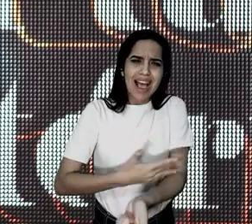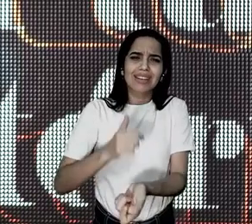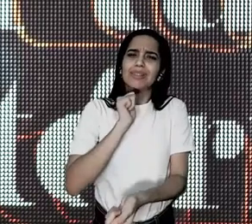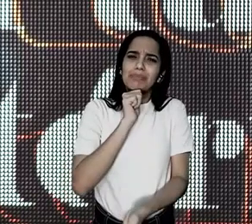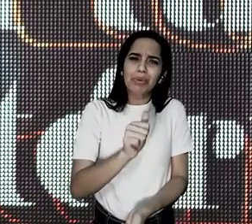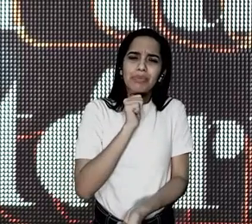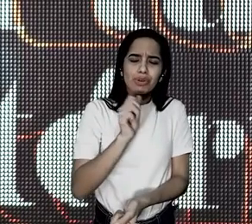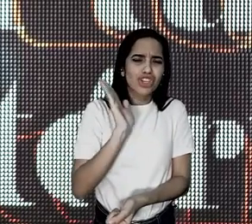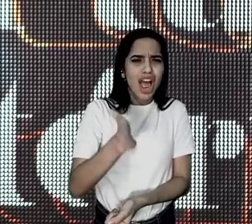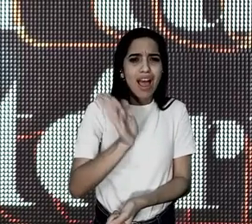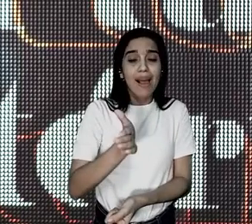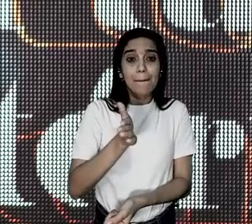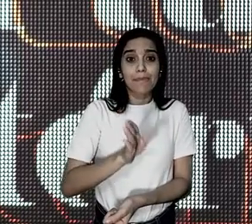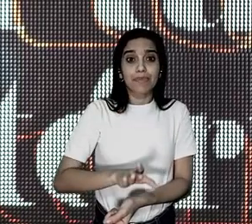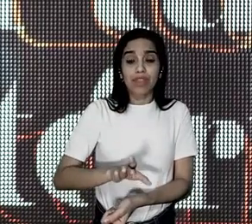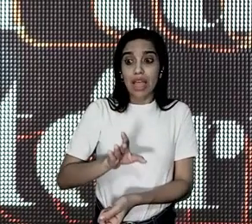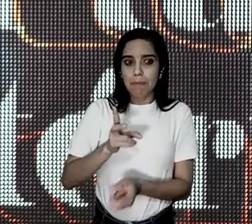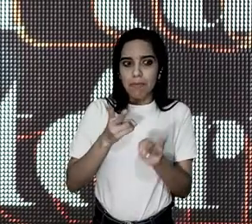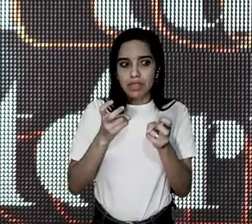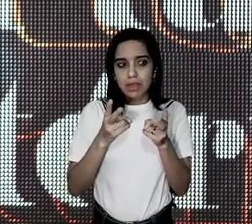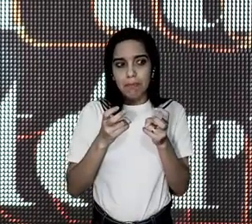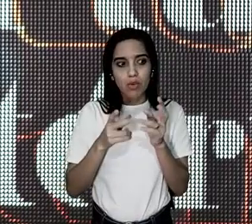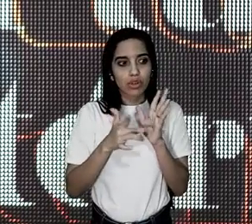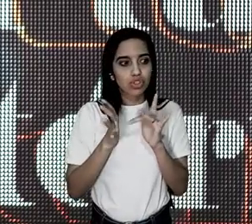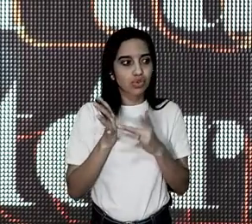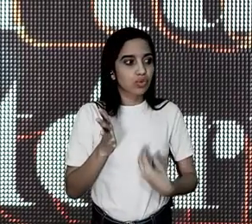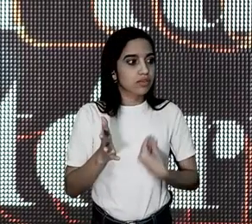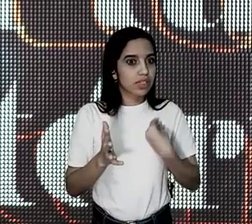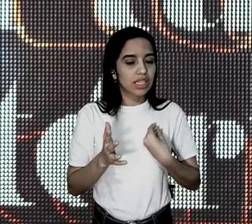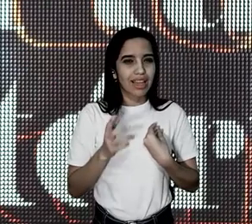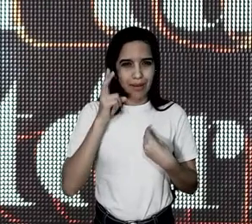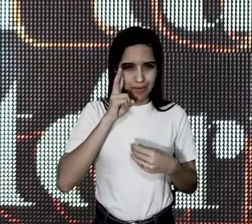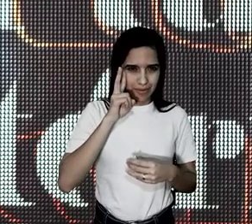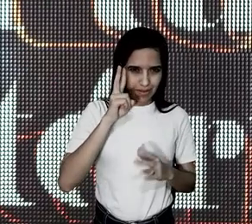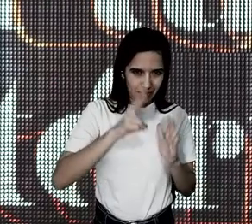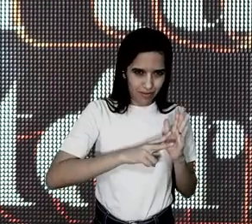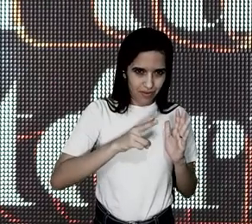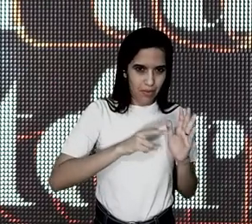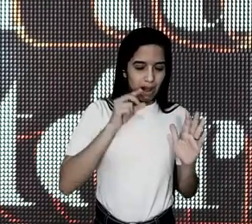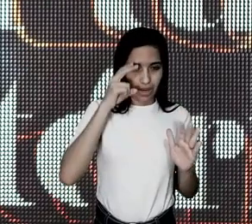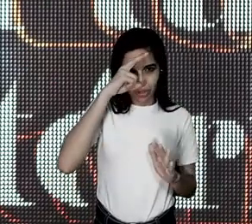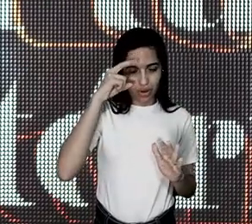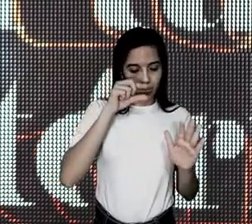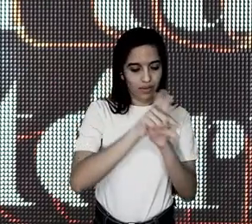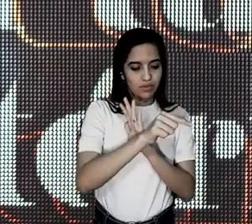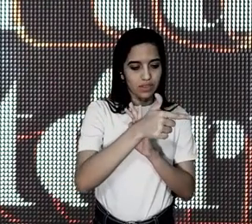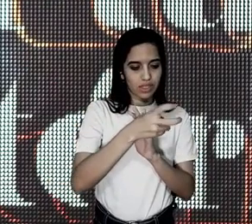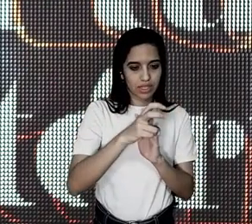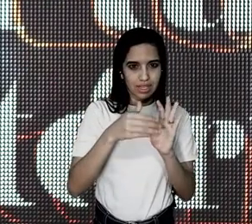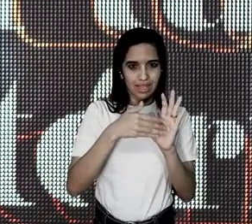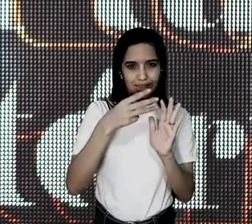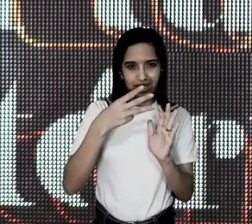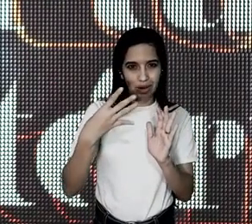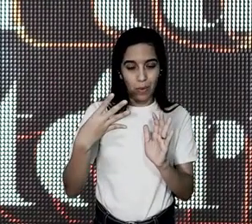e ela colocou na sua cabeça. E essa história que nós lemos do verso 25 a 34, que está aqui nessa pausa,